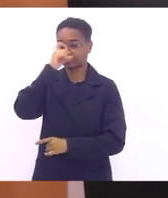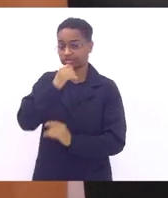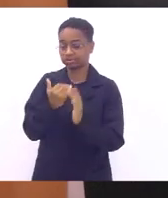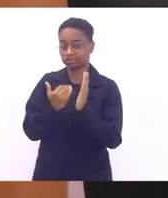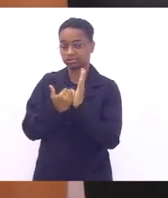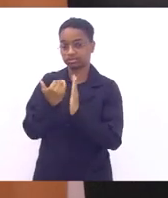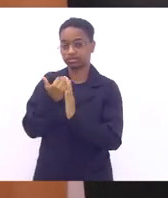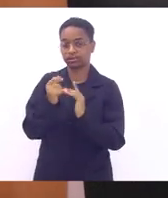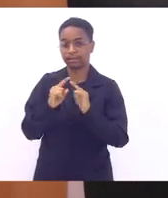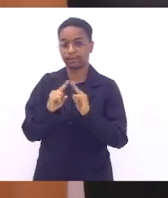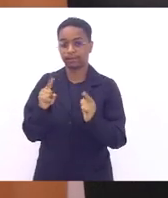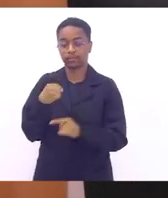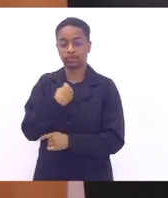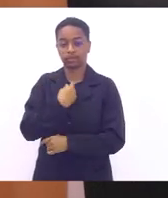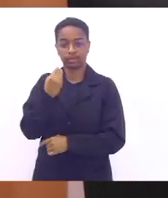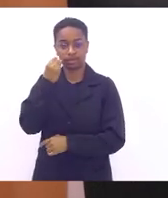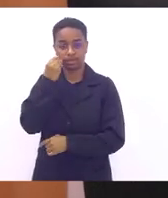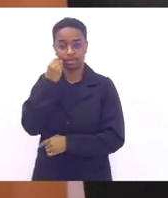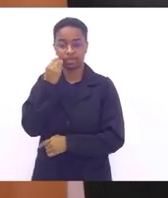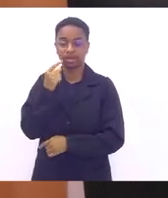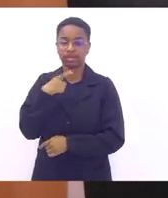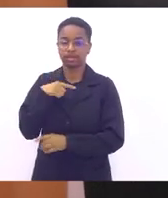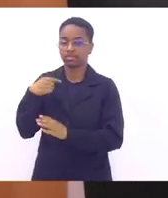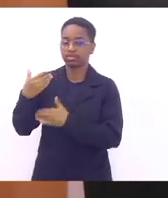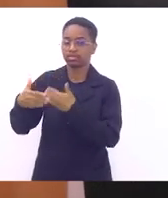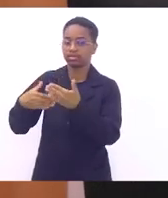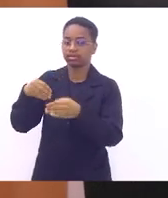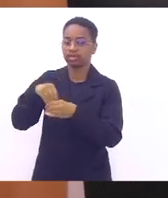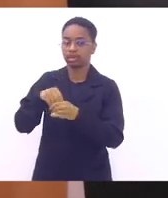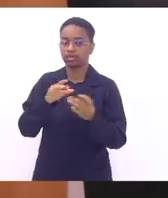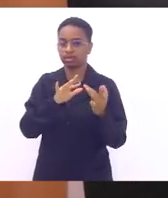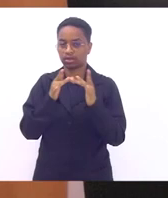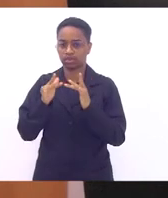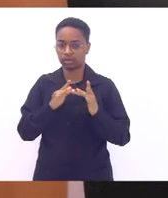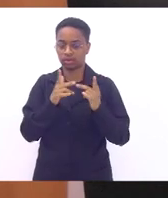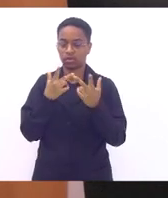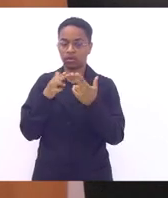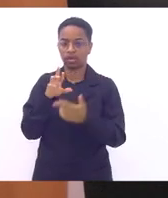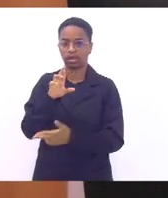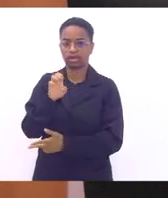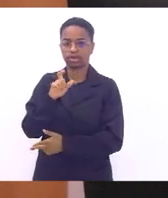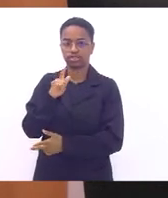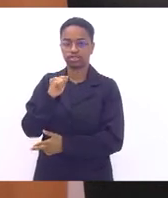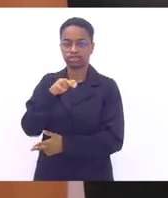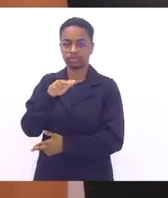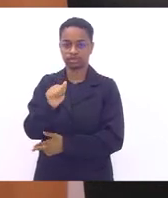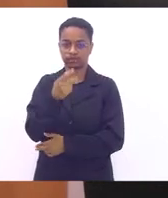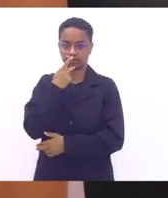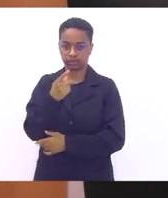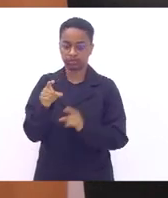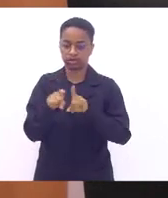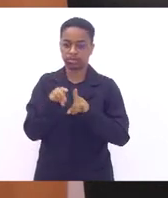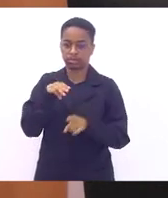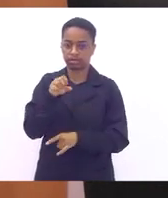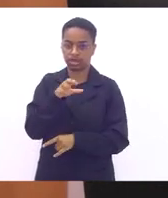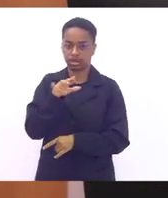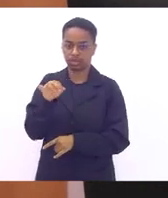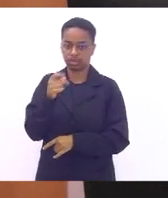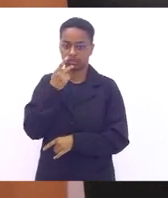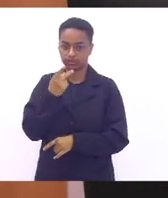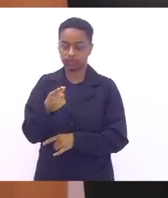tentando, né, está em andamento, dentro dessas articulações todas que a Regina falou, que o Mário já colocou, que